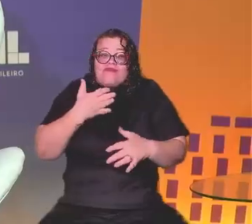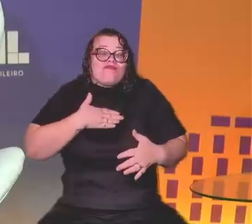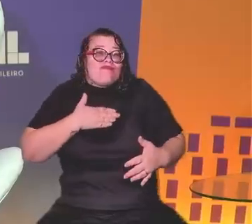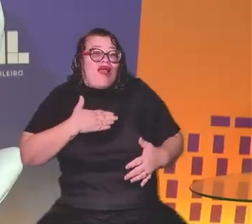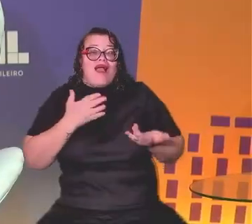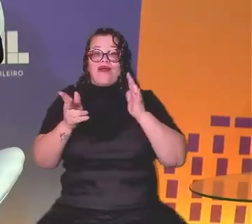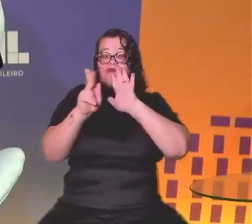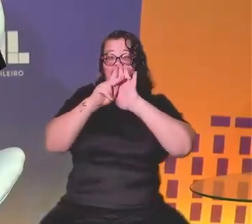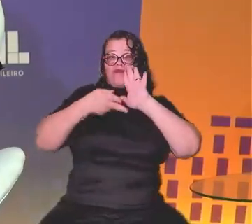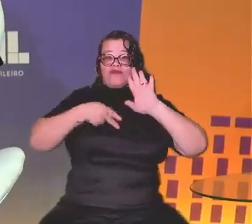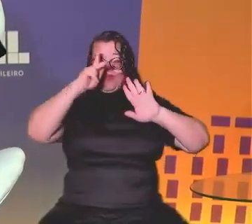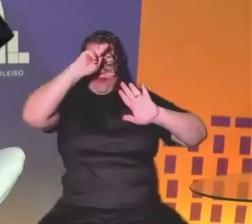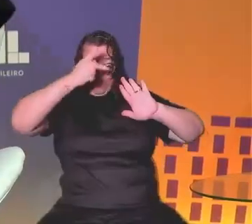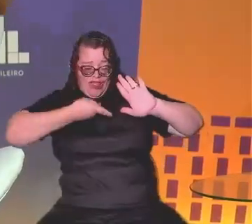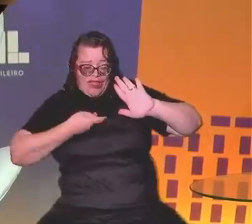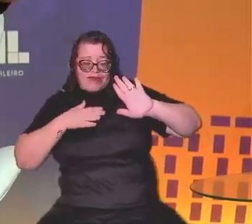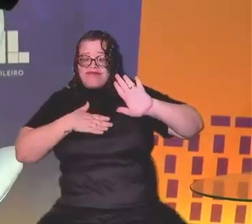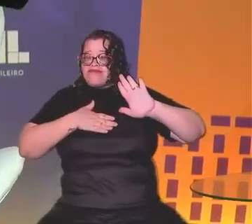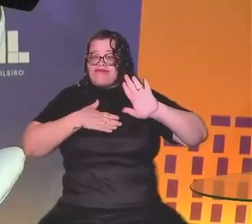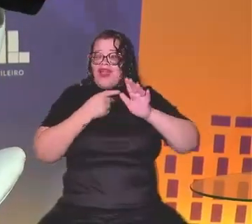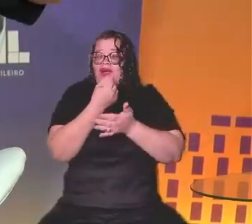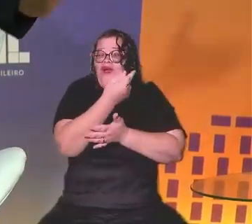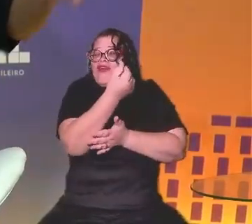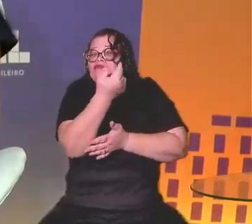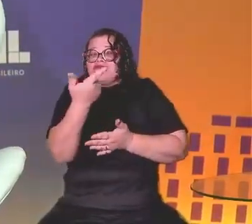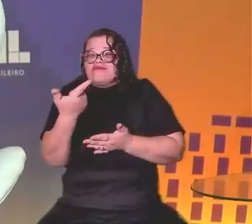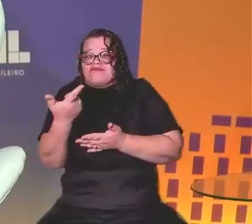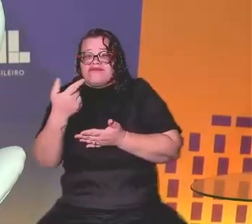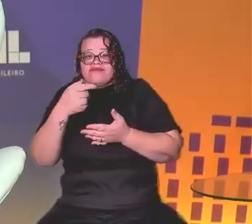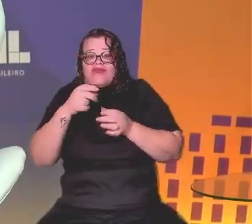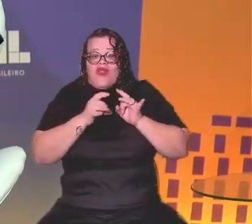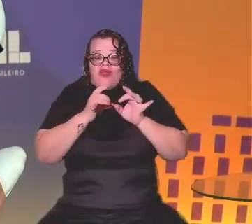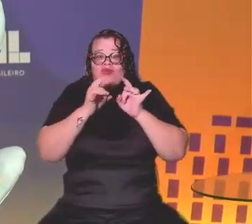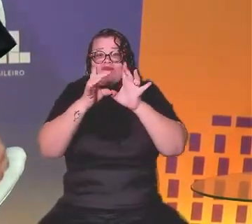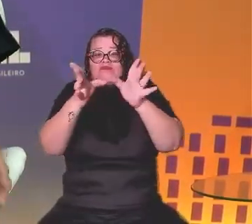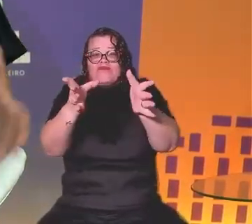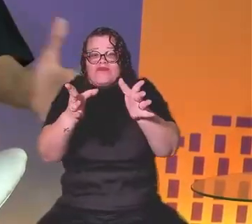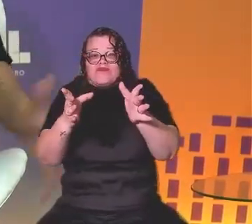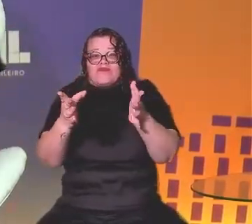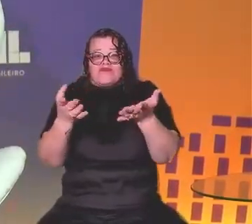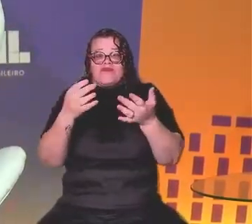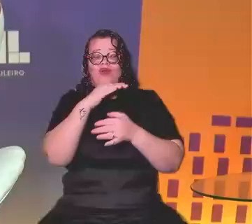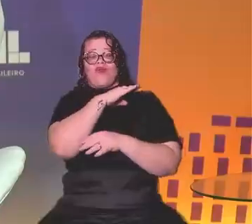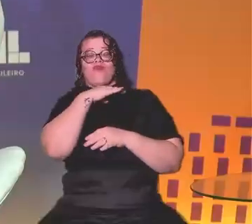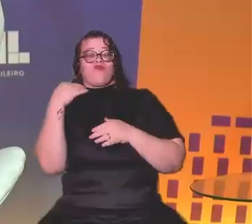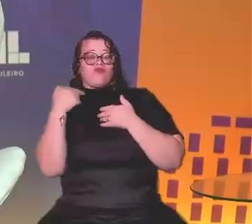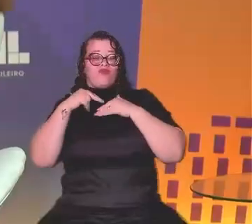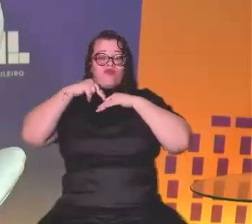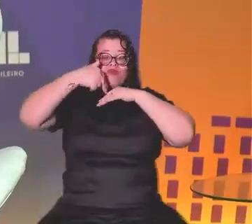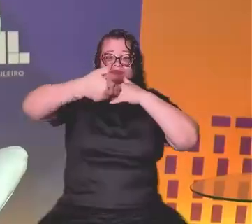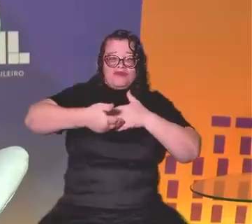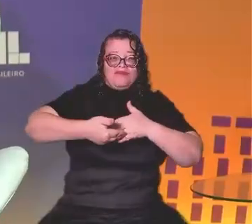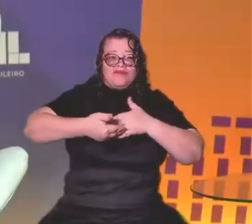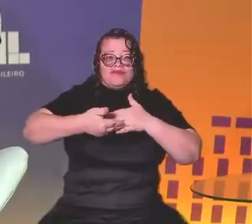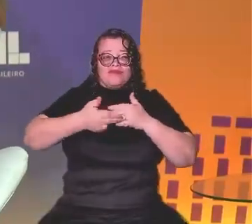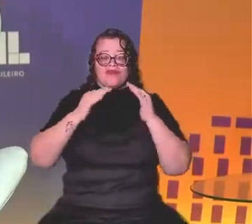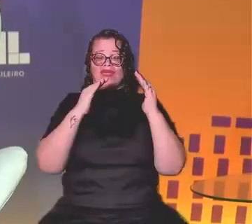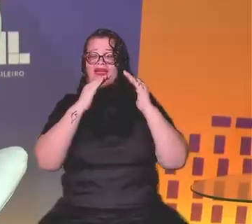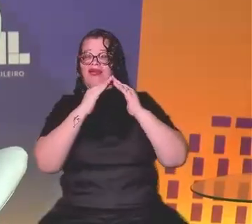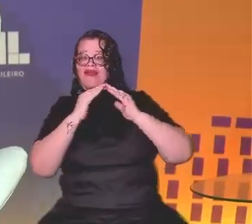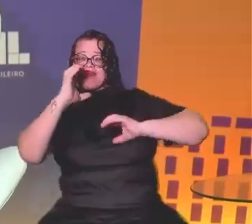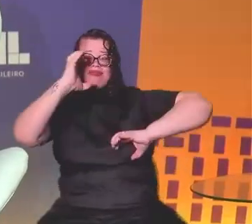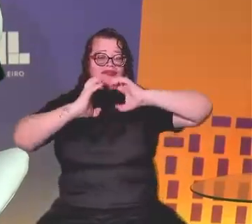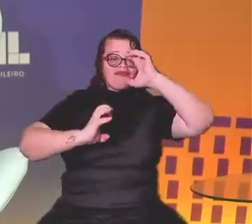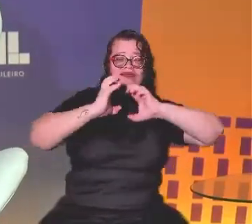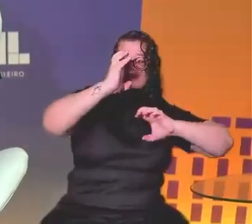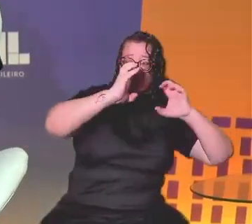panela, pensar em mim é egoísmo. Se eu ganhar dinheiro eu sou vendido, mas sem ele eu morro no abismo. MCs dentro de casa brigando pra